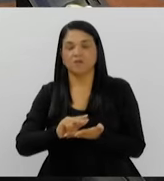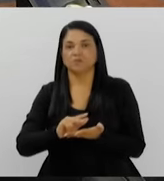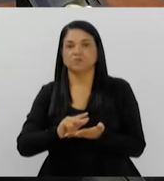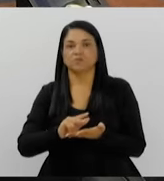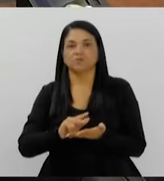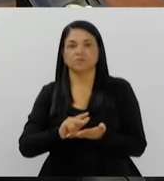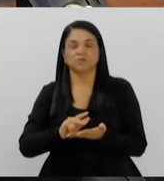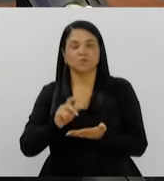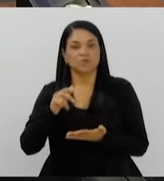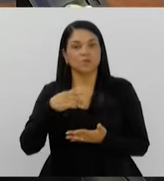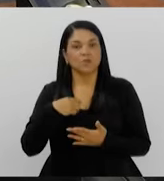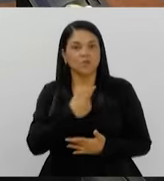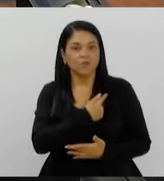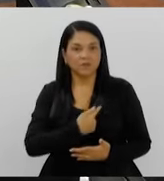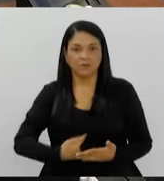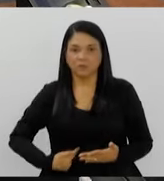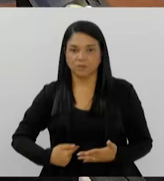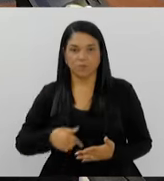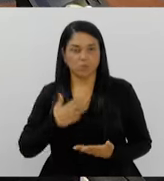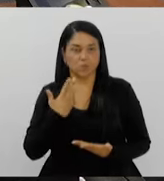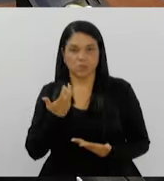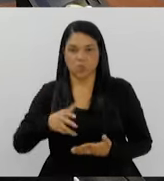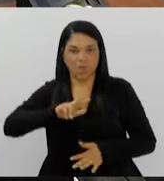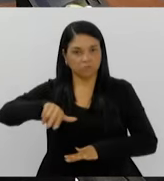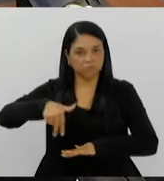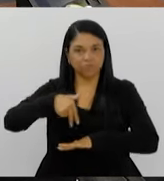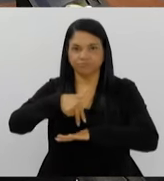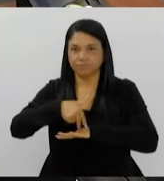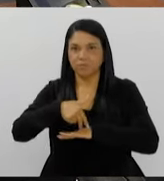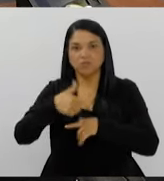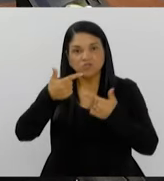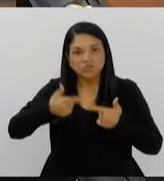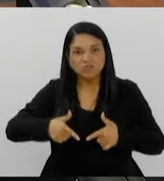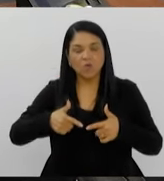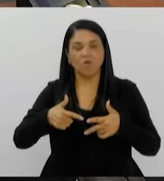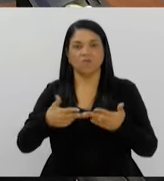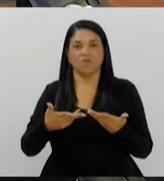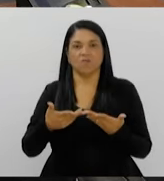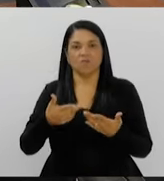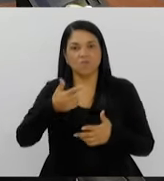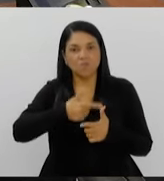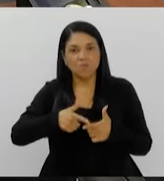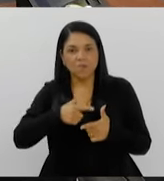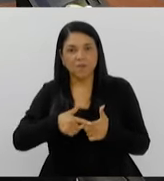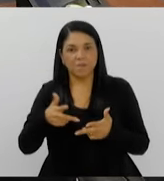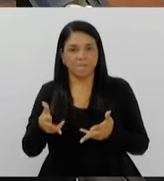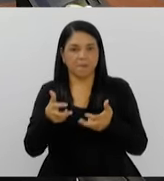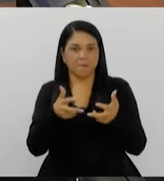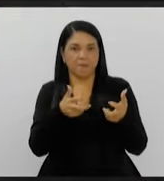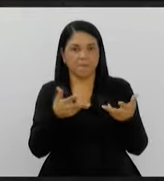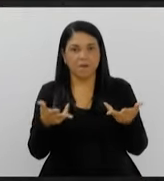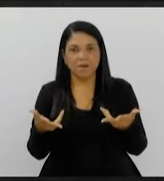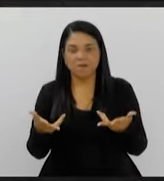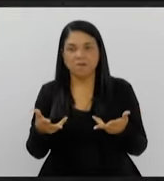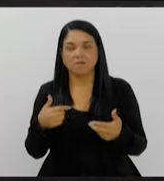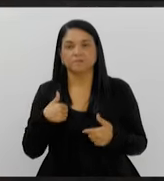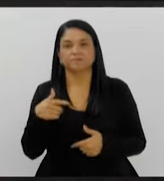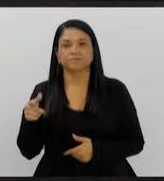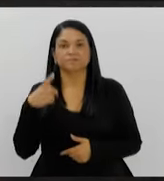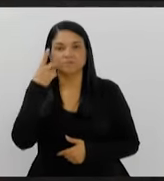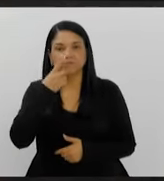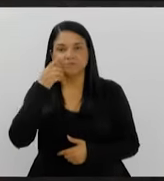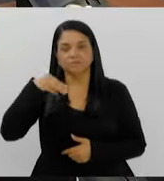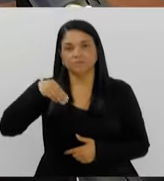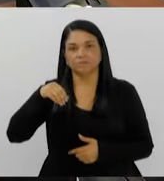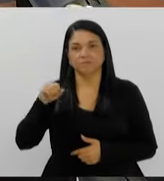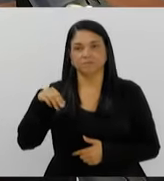aqui nesse Parlamento para presenciar mais um desses problemas para concluir por favor muito obrigado Deputado min por favor para declaração